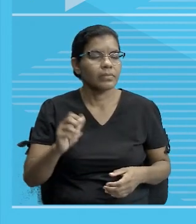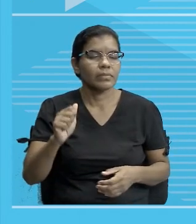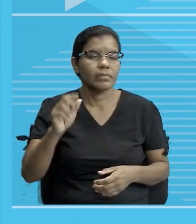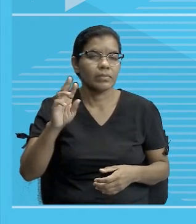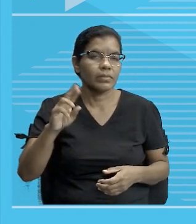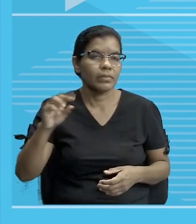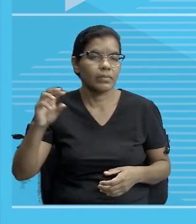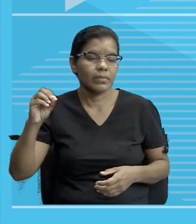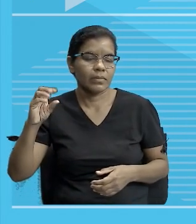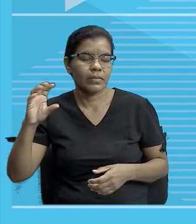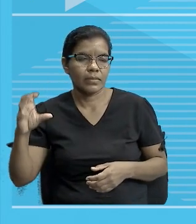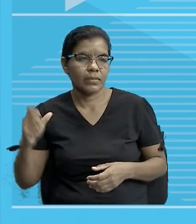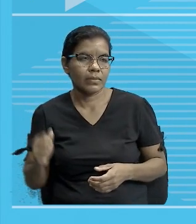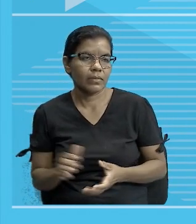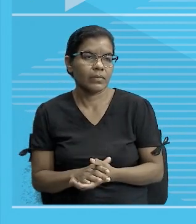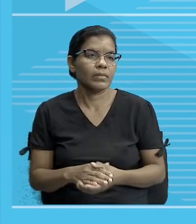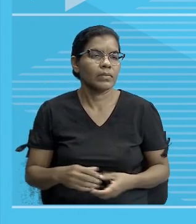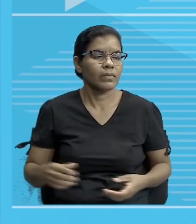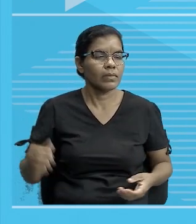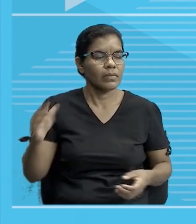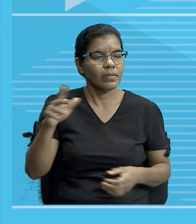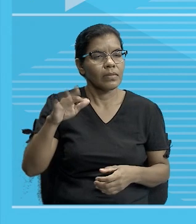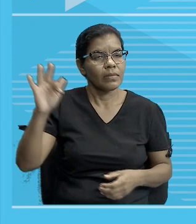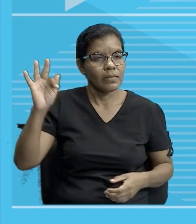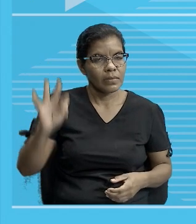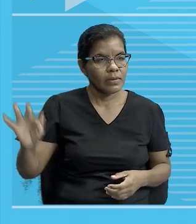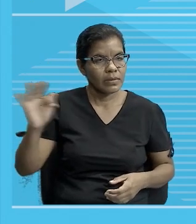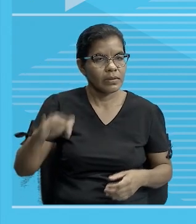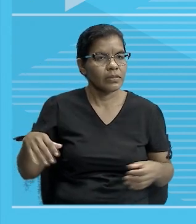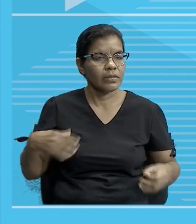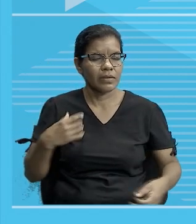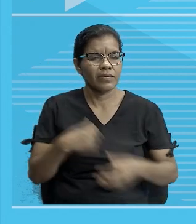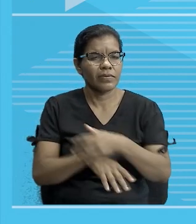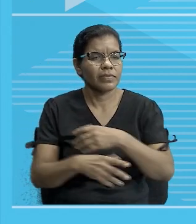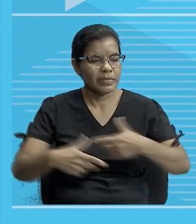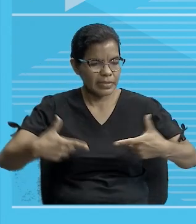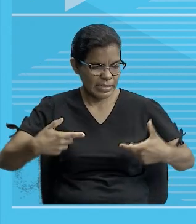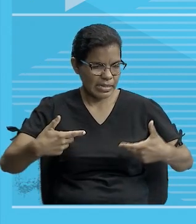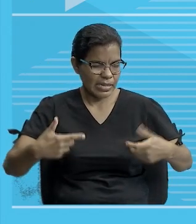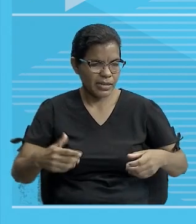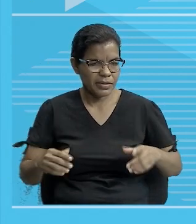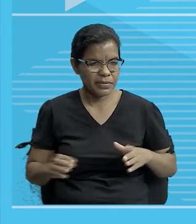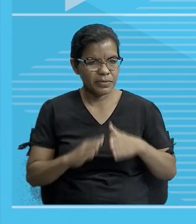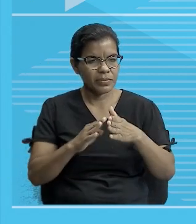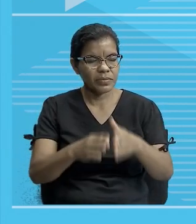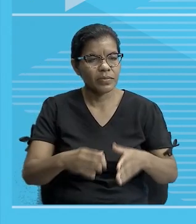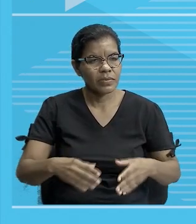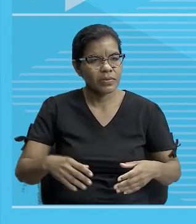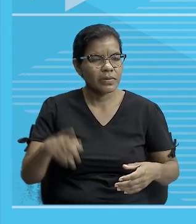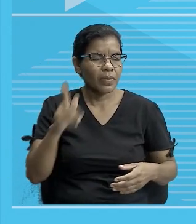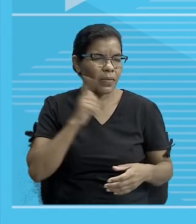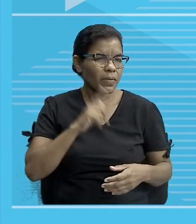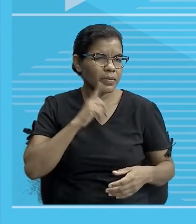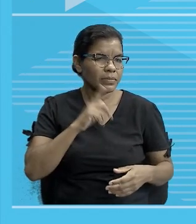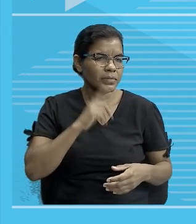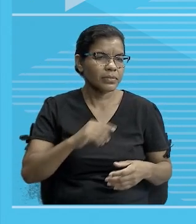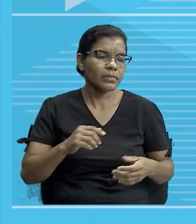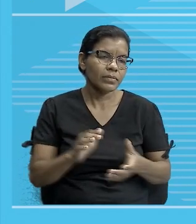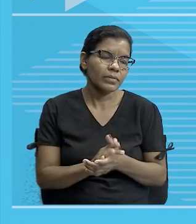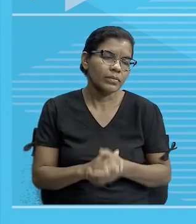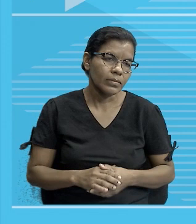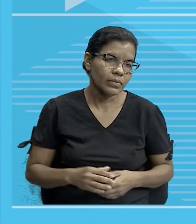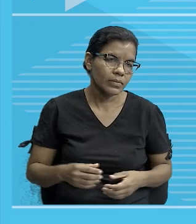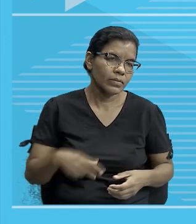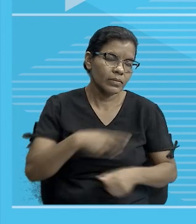envolvida com guerras contra a Áustria, contra a Inglaterra, contra a Prússia, contra